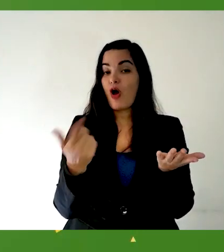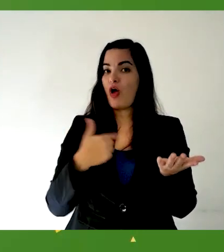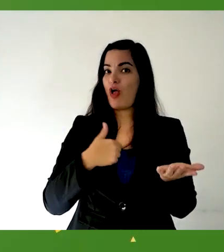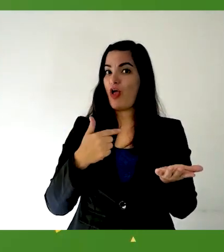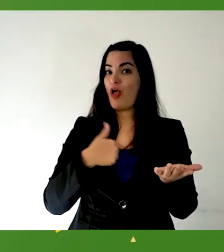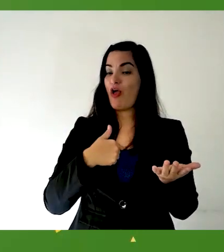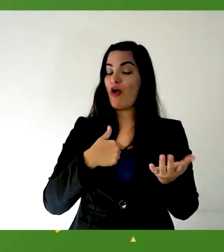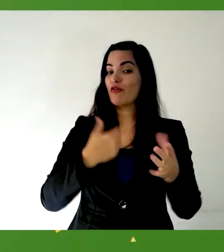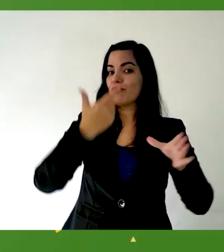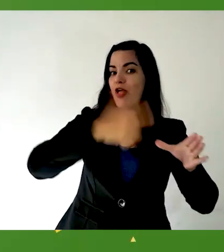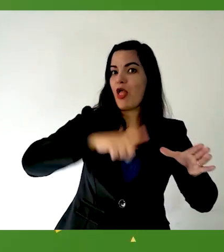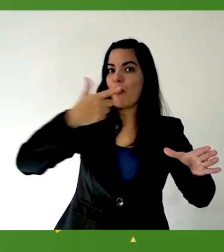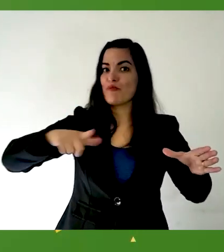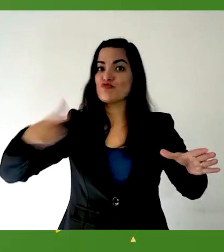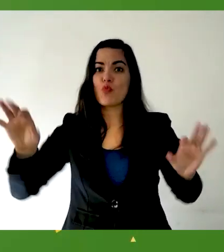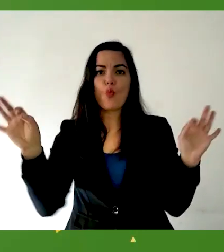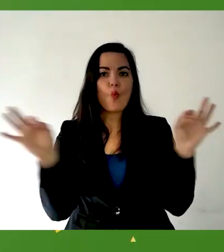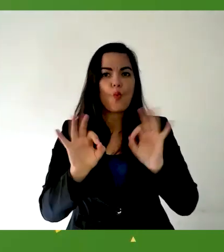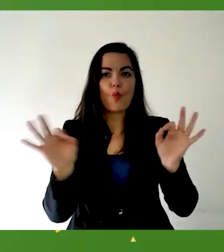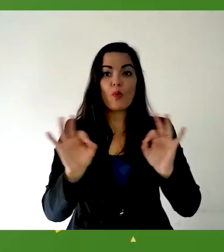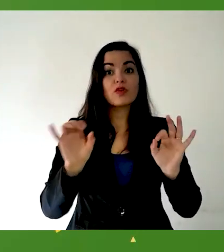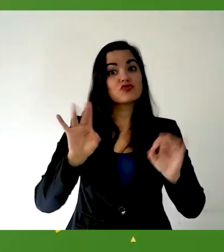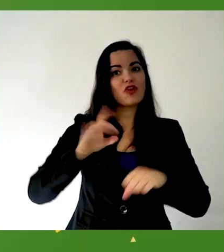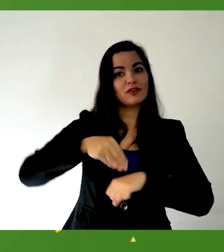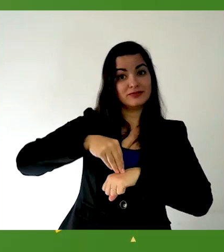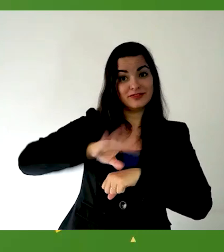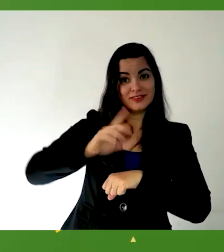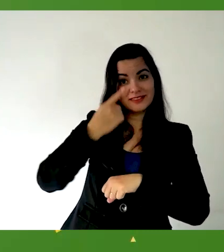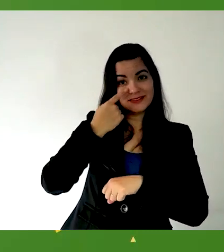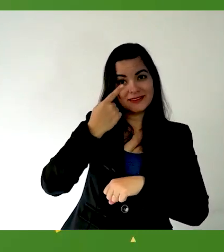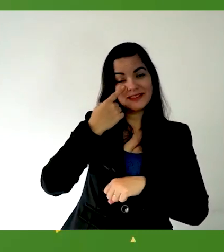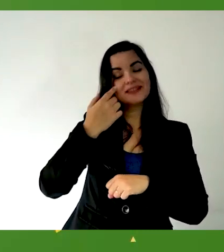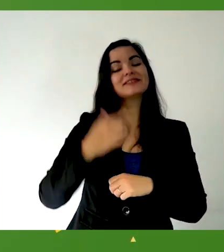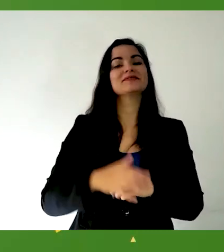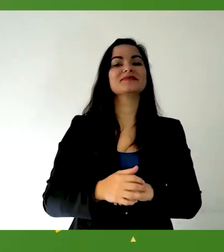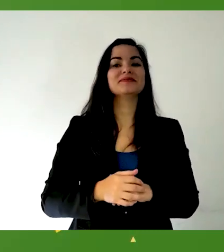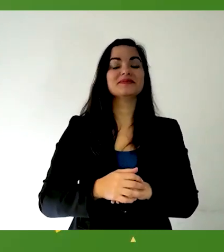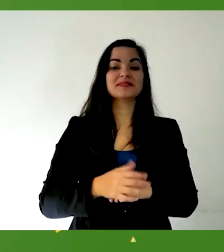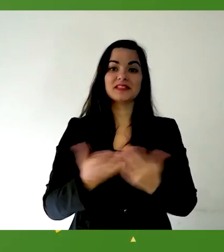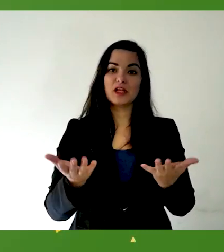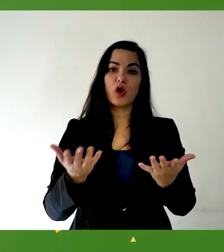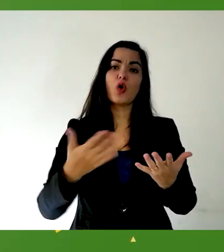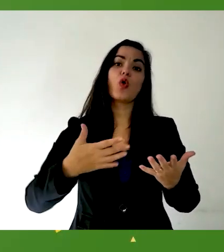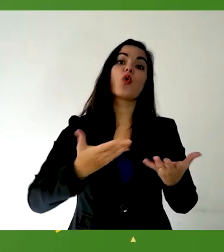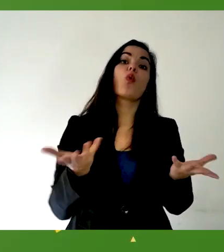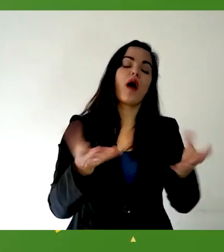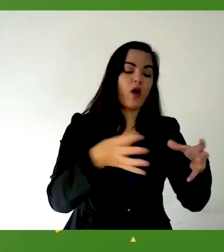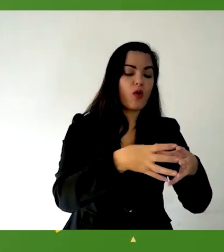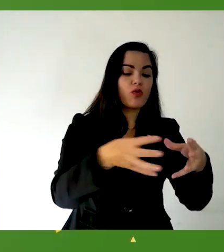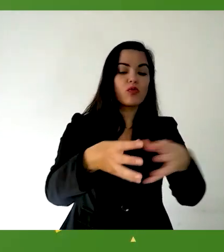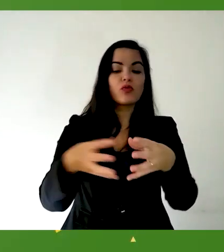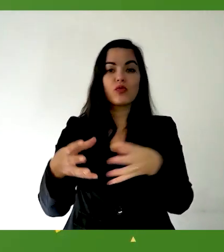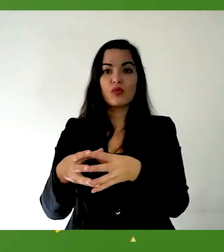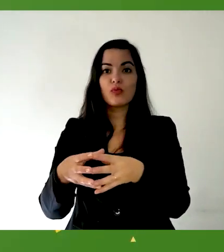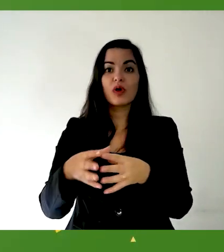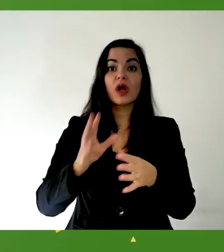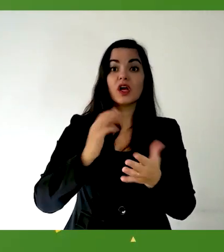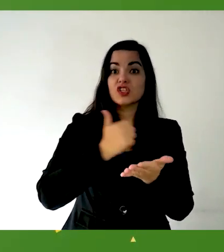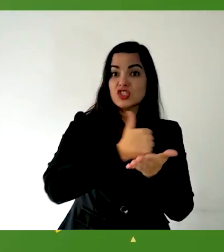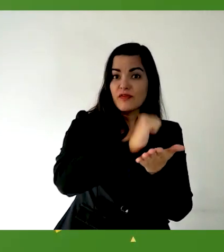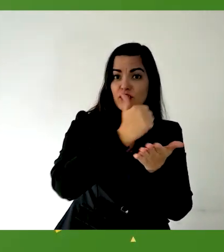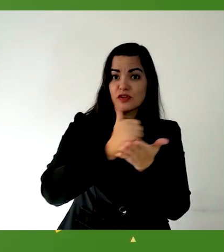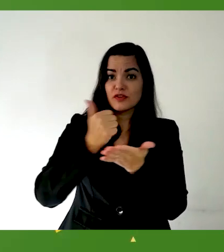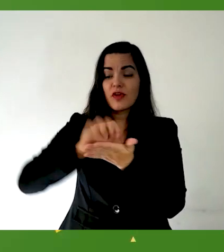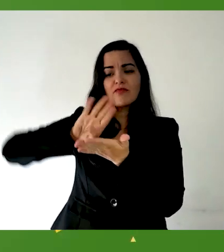repetiu nenhuma etnia, tá? Vou deixar isso como dica. Então você elimina aí as que já